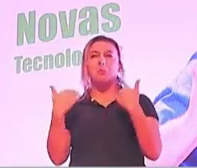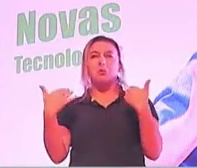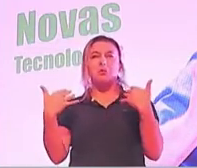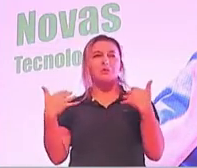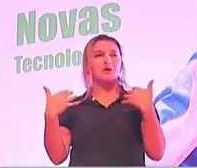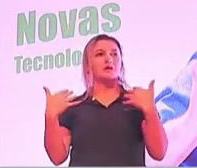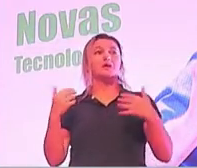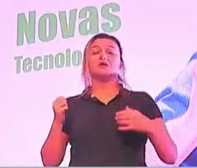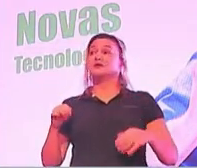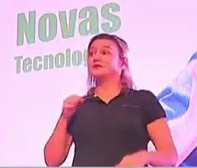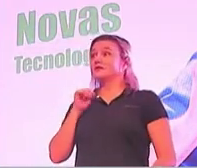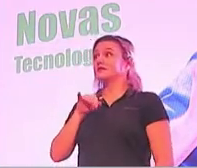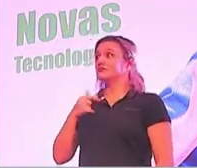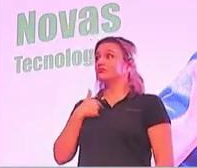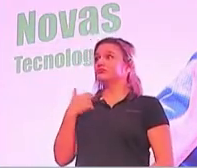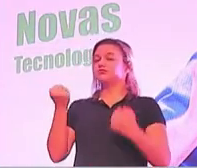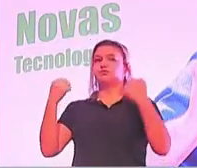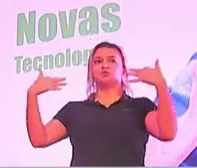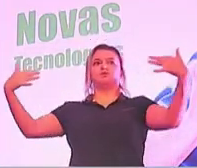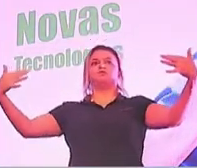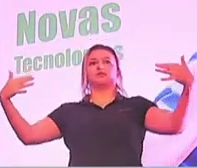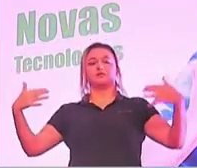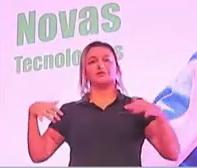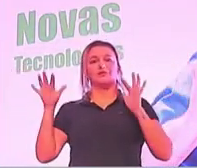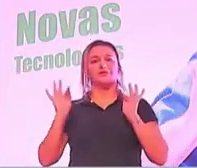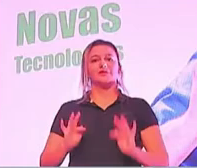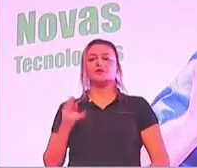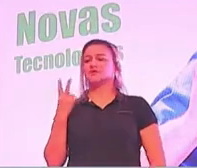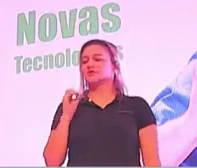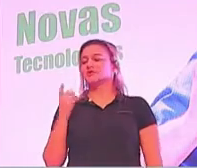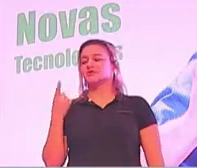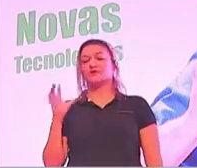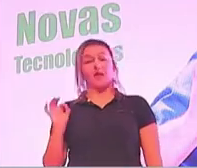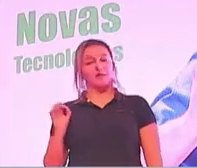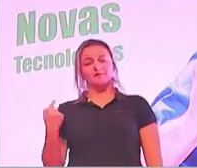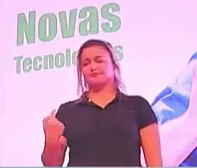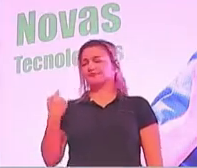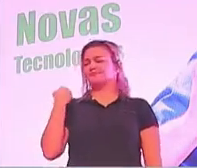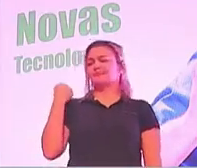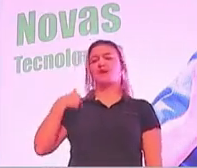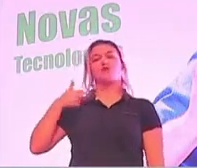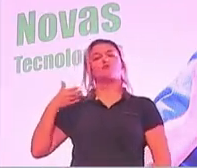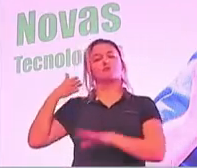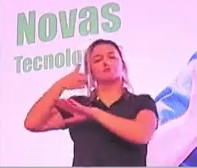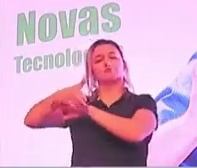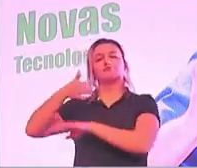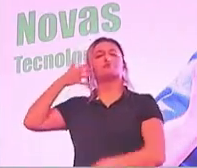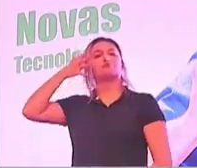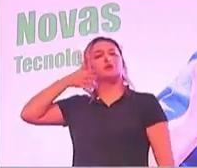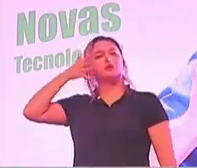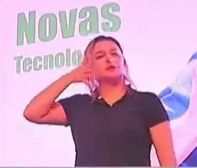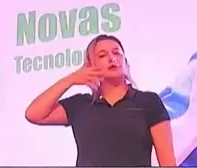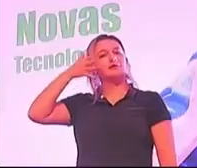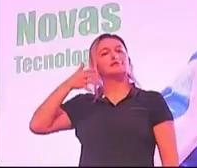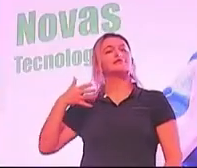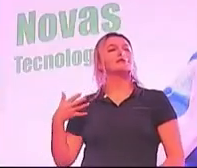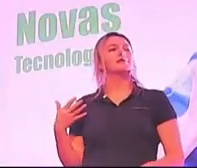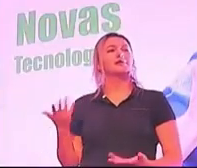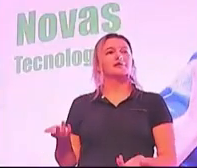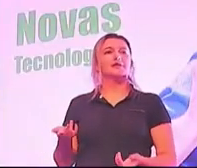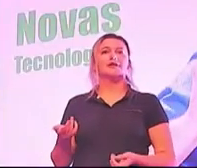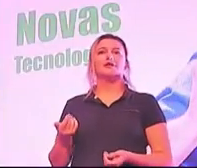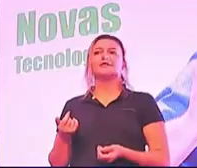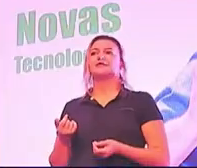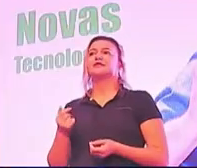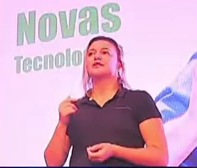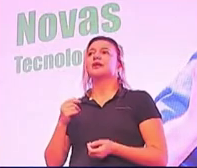casa lotada assim, eu fico super feliz. Em 2010 eu fui dar uma palestra para muita gente, cheguei